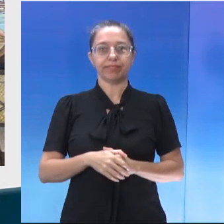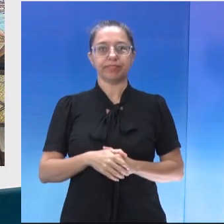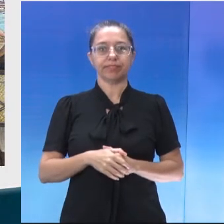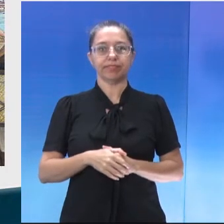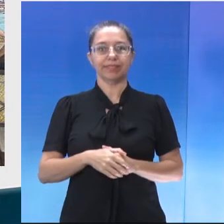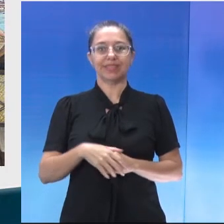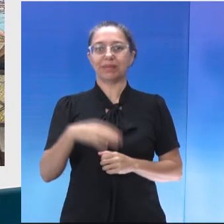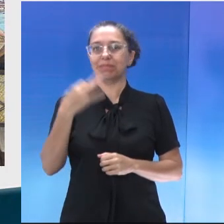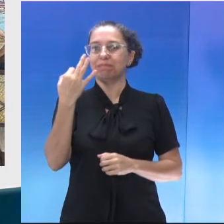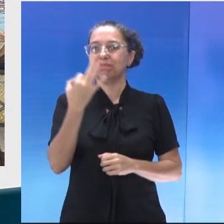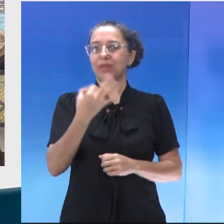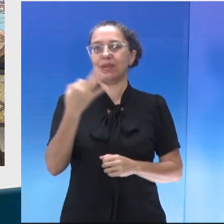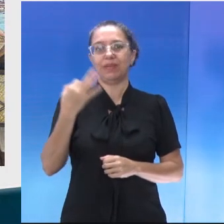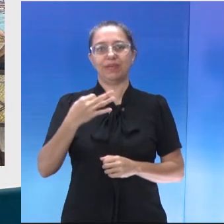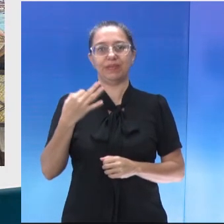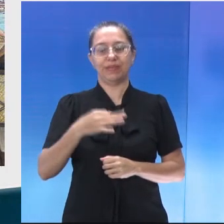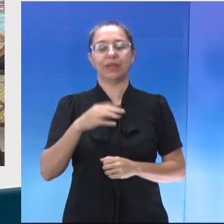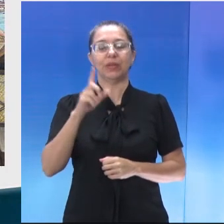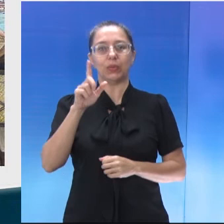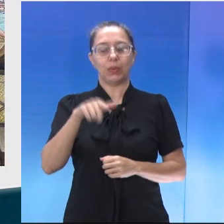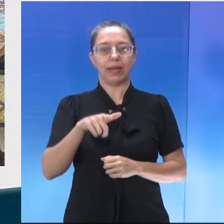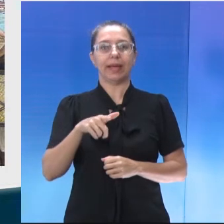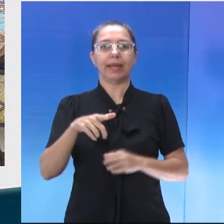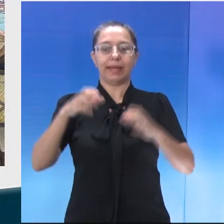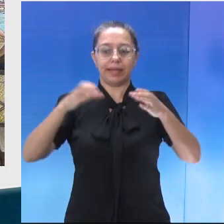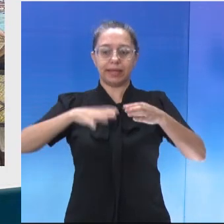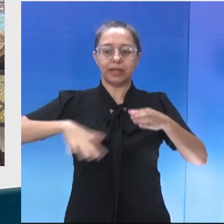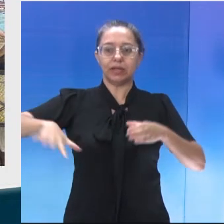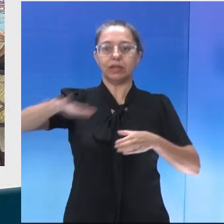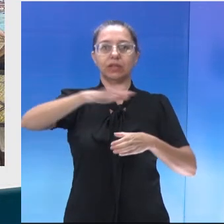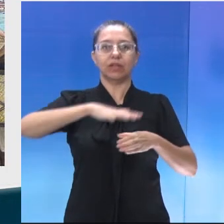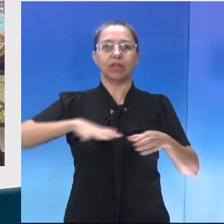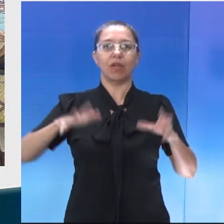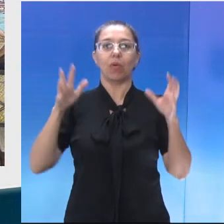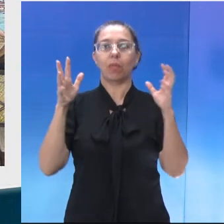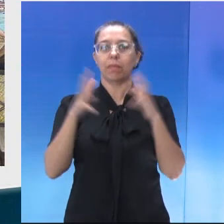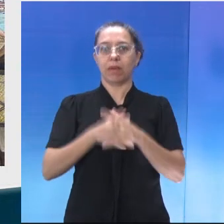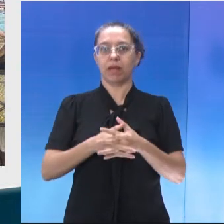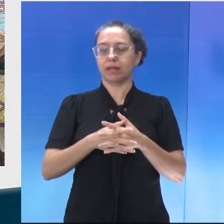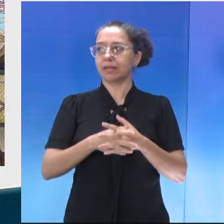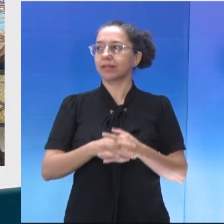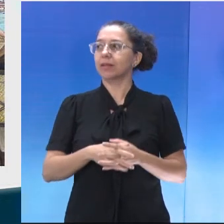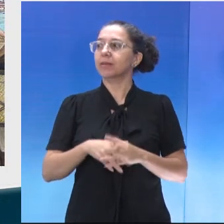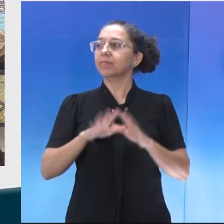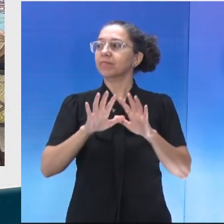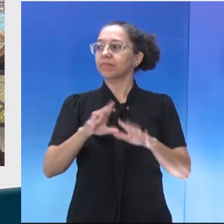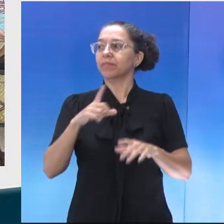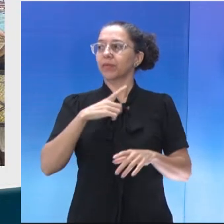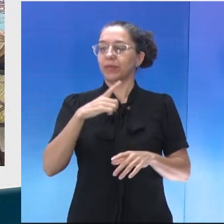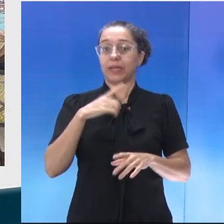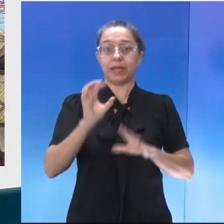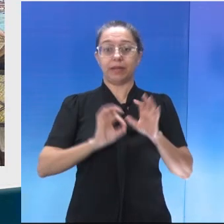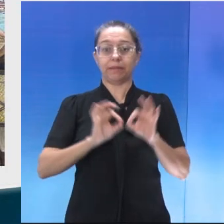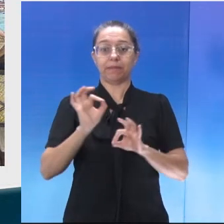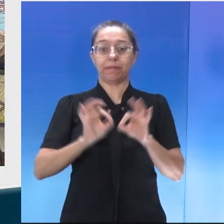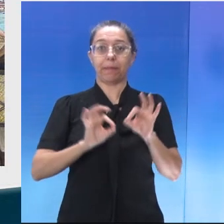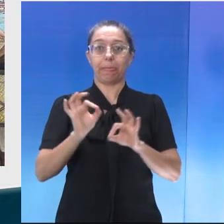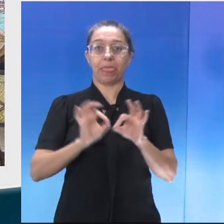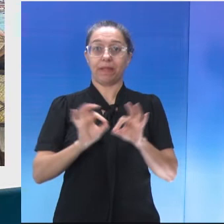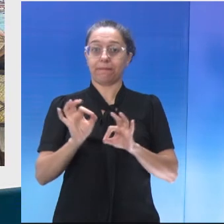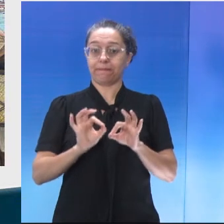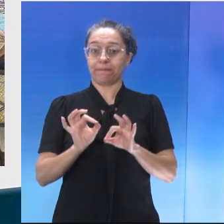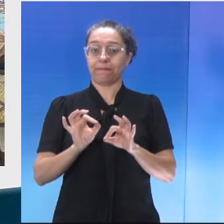civilizações complexas. Quando Pizarro, quando Colombo e muitos outros,